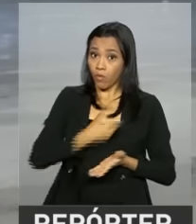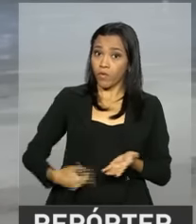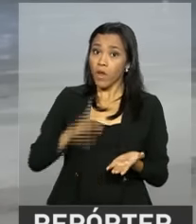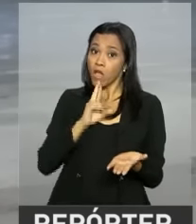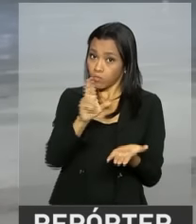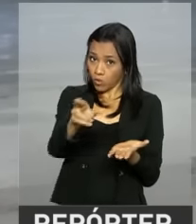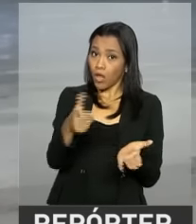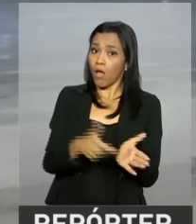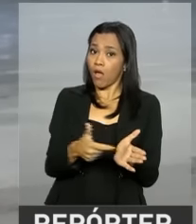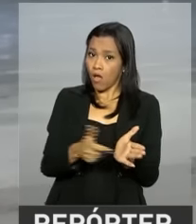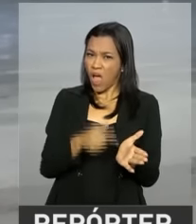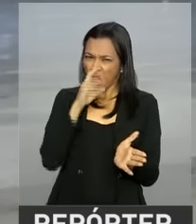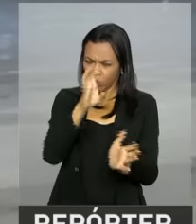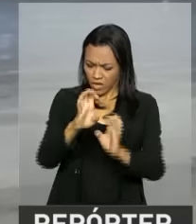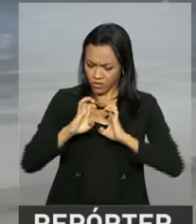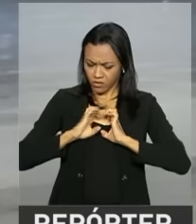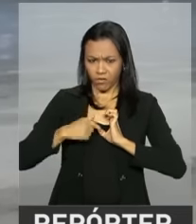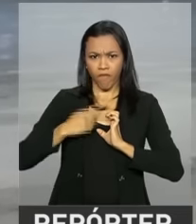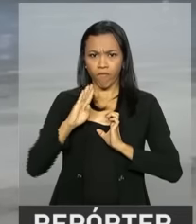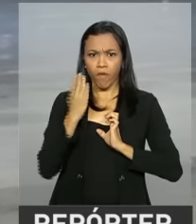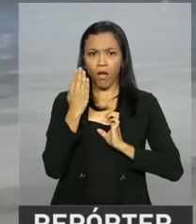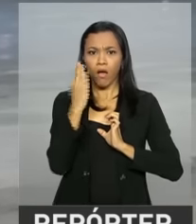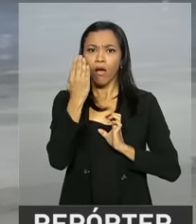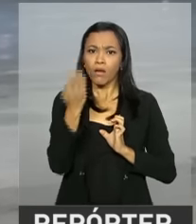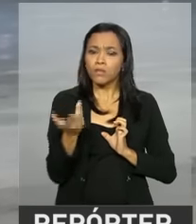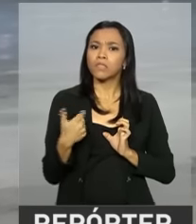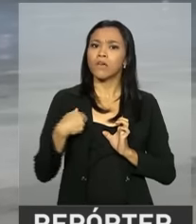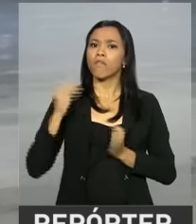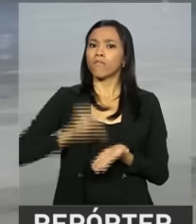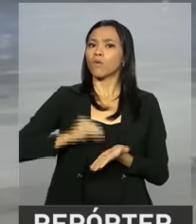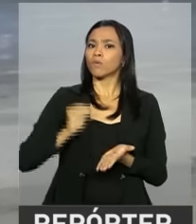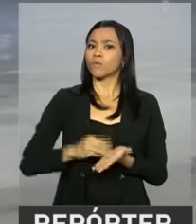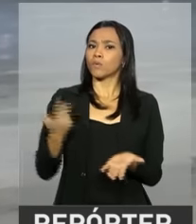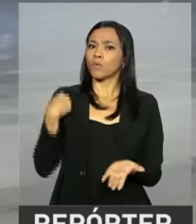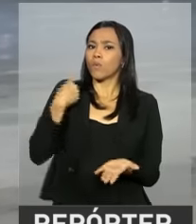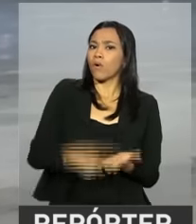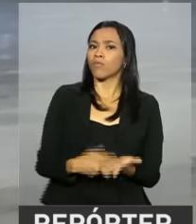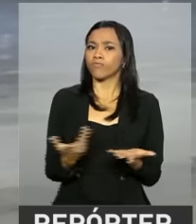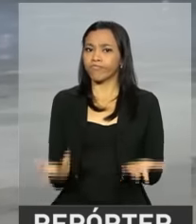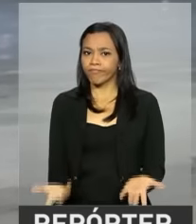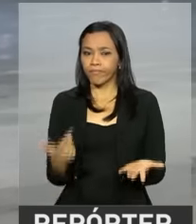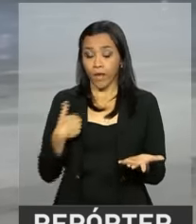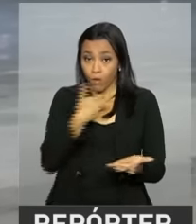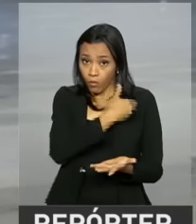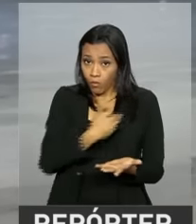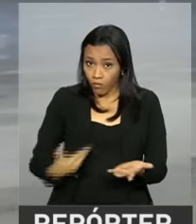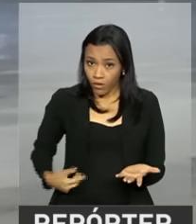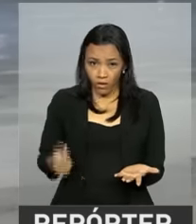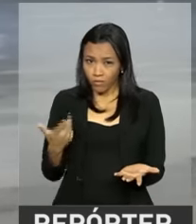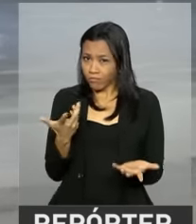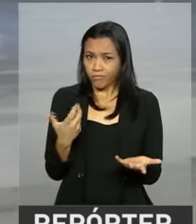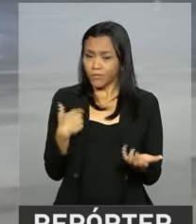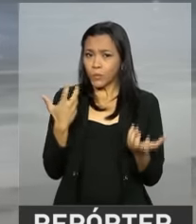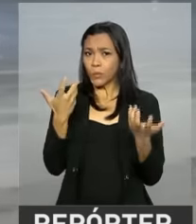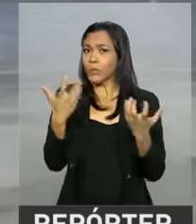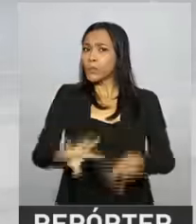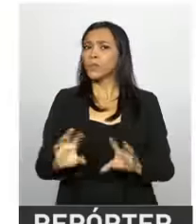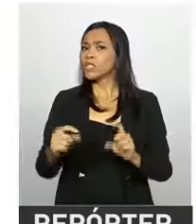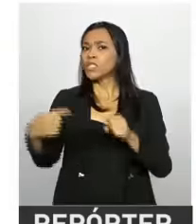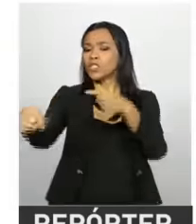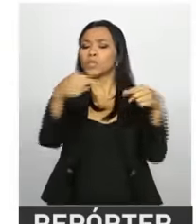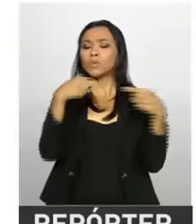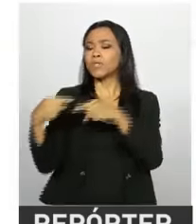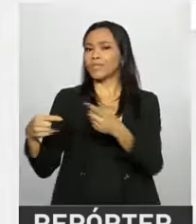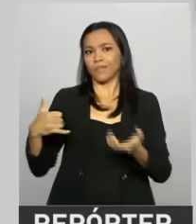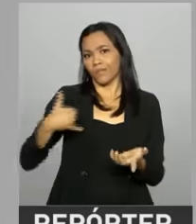diz que essas acusações são falsas e que elas foram feitas com irresponsabilidade e que ele não pretende discutir não está discutindo